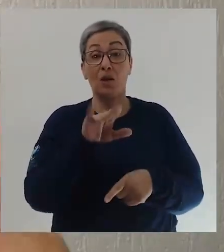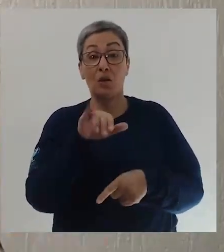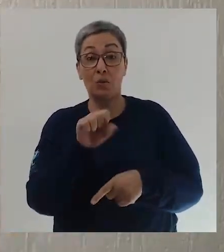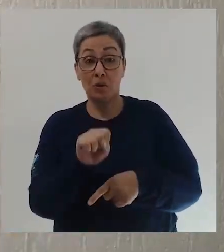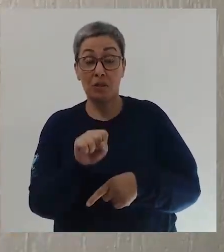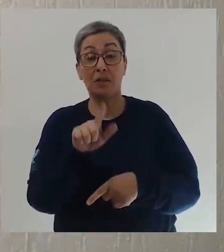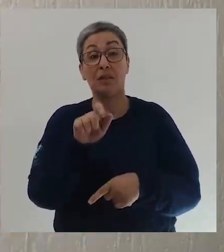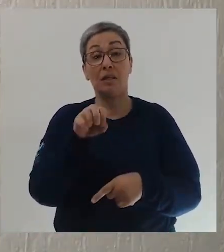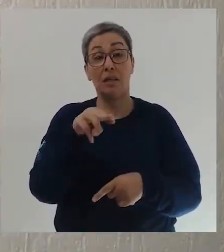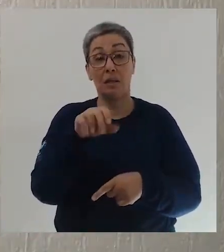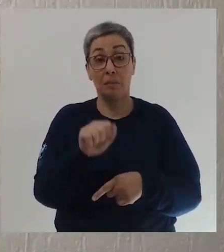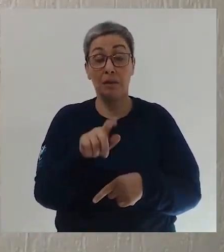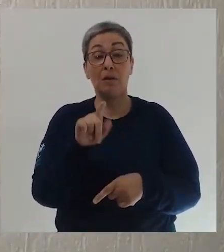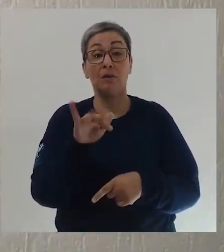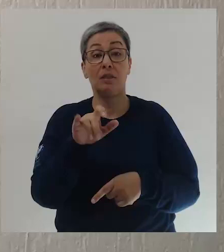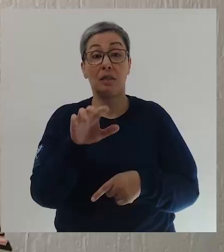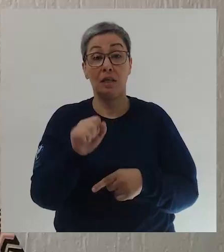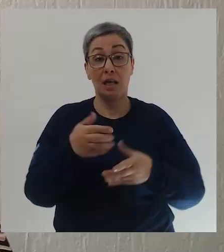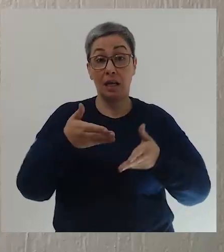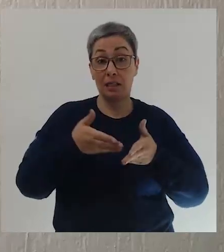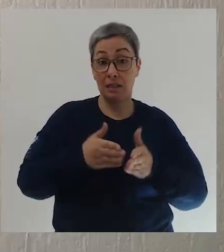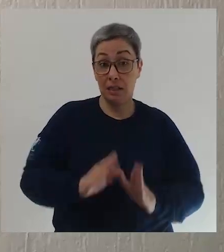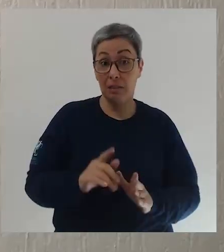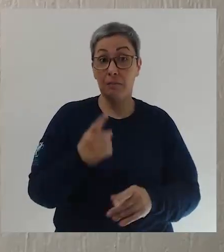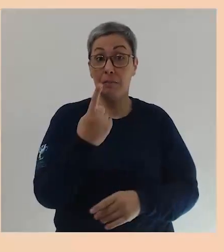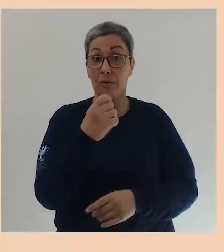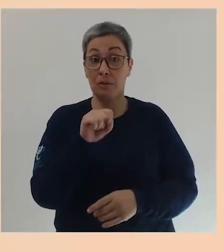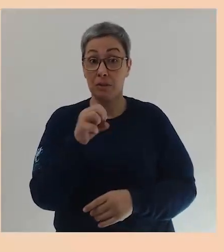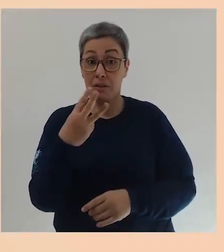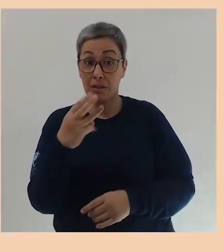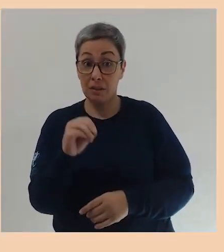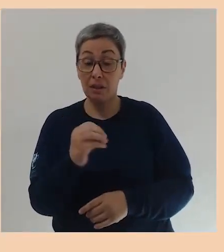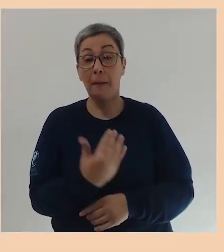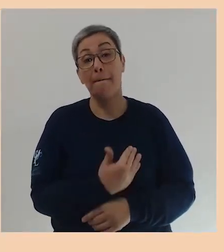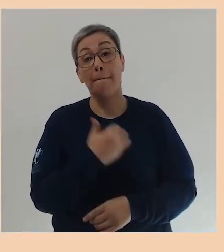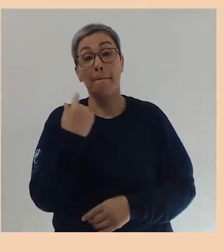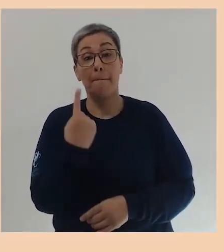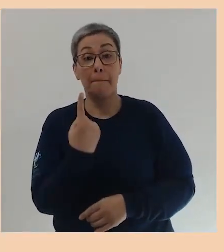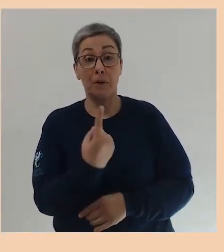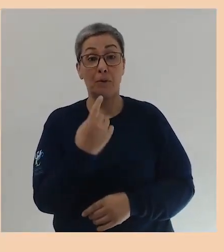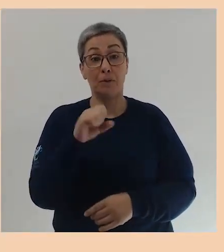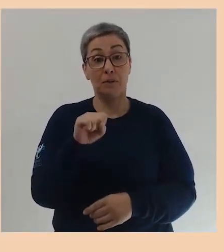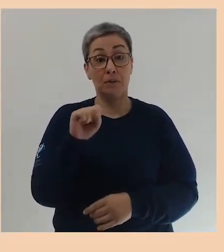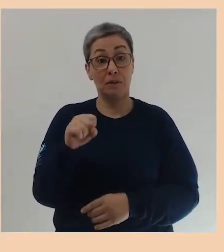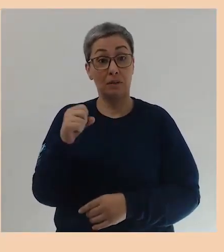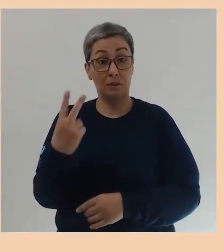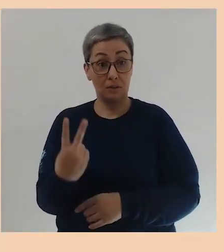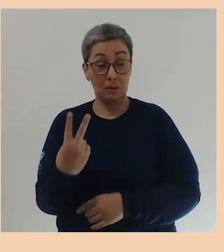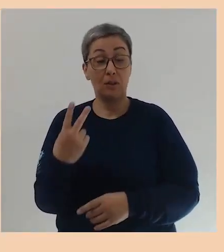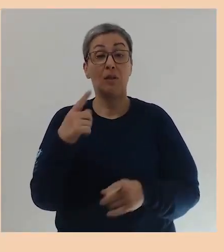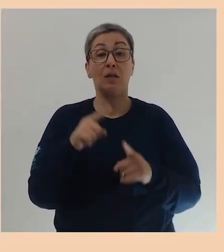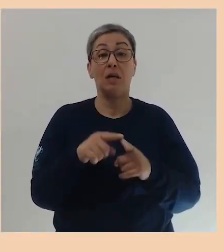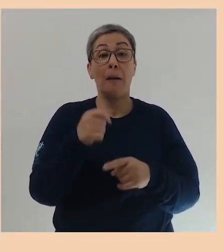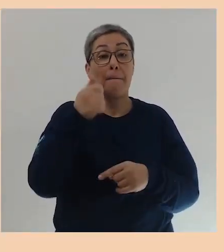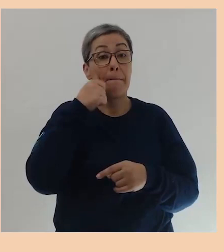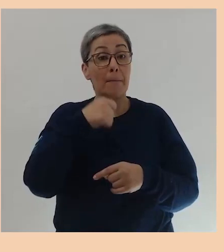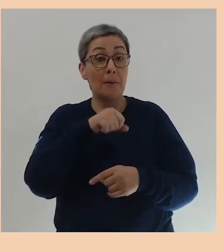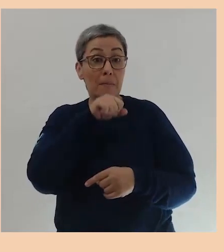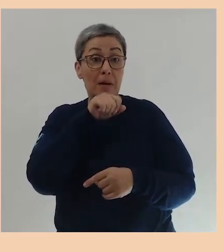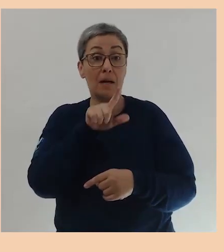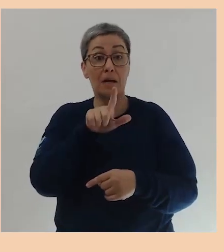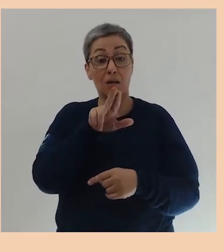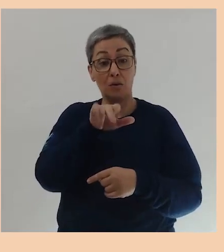Bom, Luiz Gonzaga Pinto da Gama nasceu em 1830 e morreu em 1882.